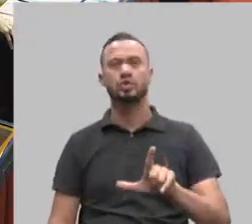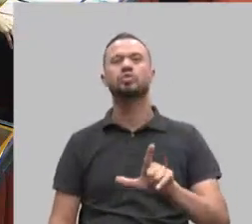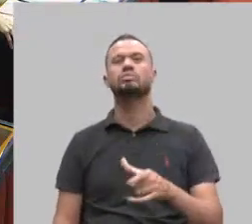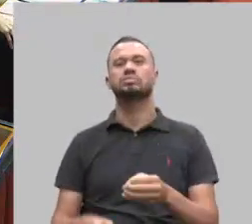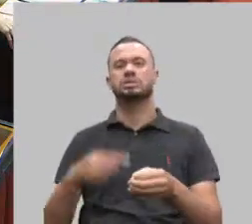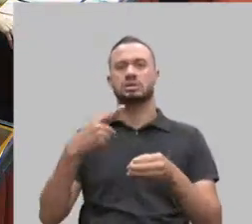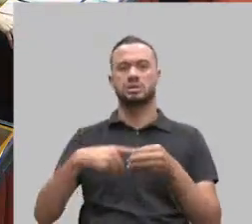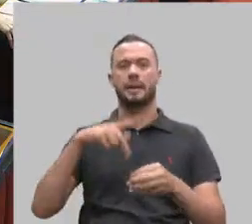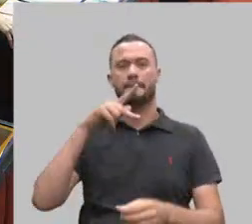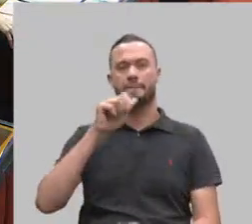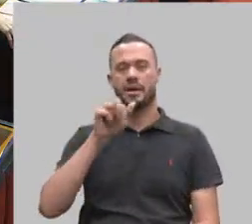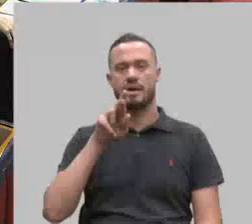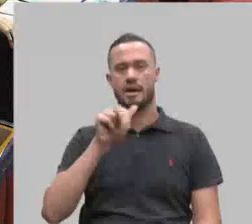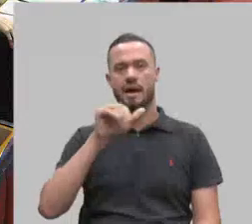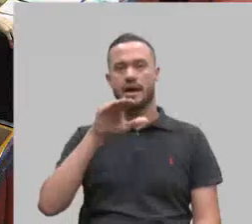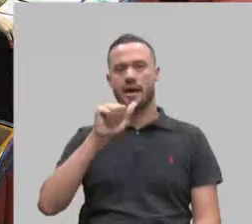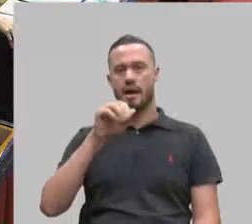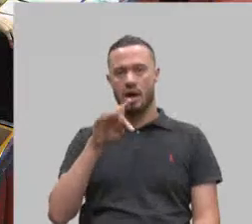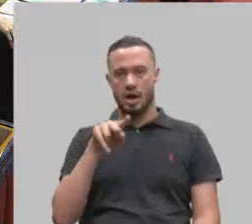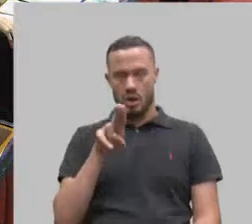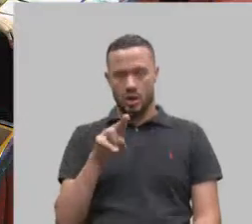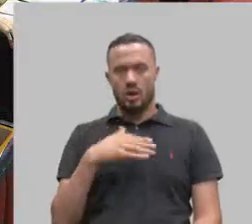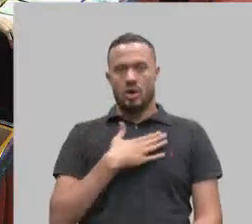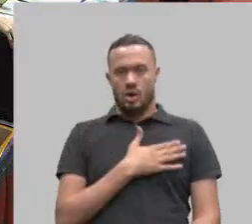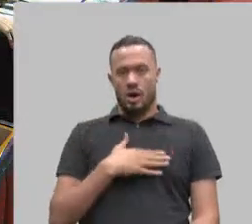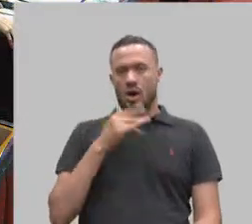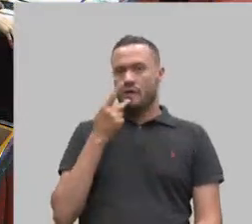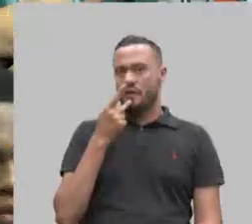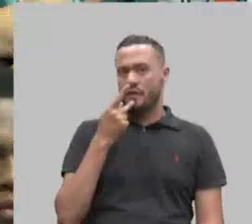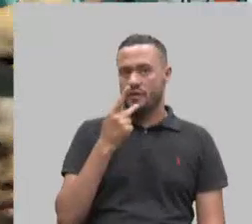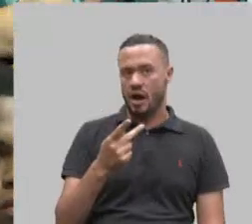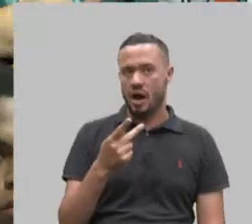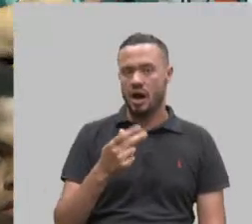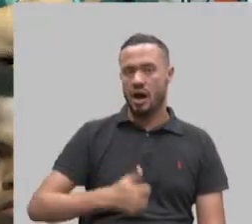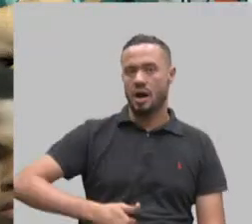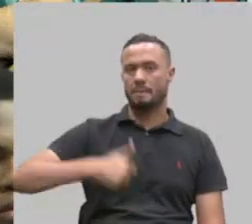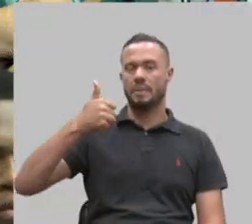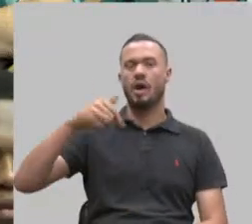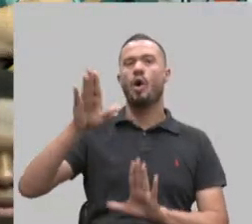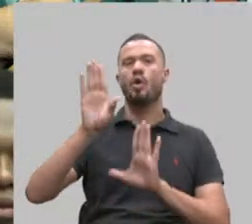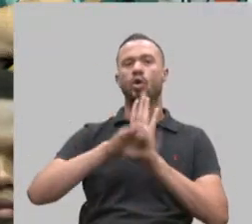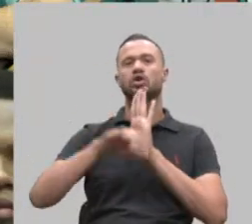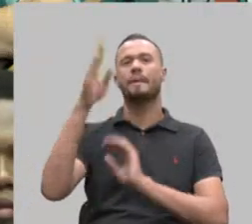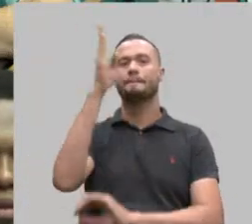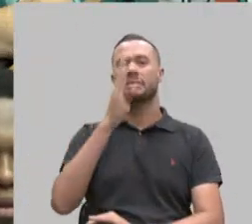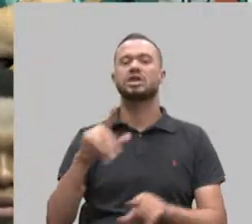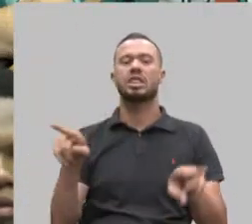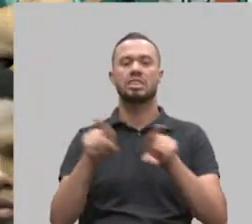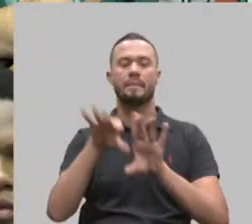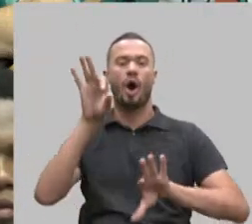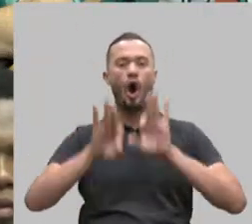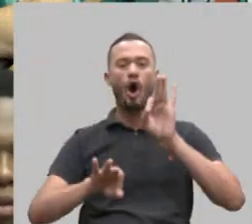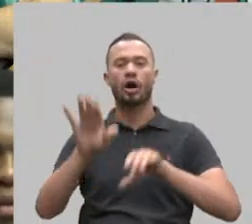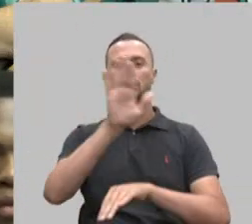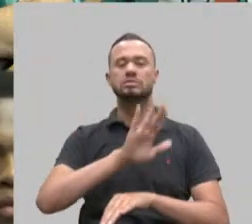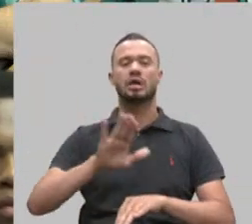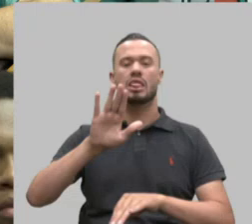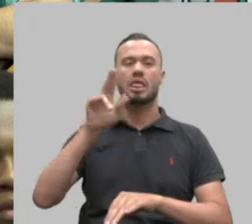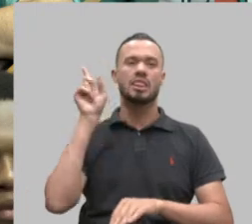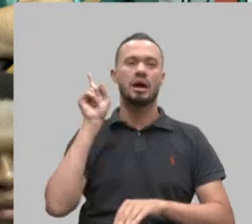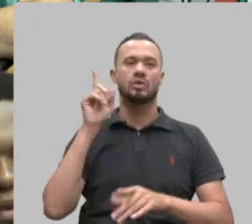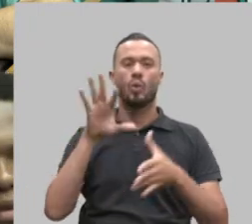do Polo Noroeste eu gostaria de citar primeiramente a Constituição Brasileira e a Organização das Nações Unidas onde